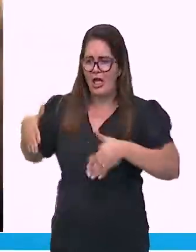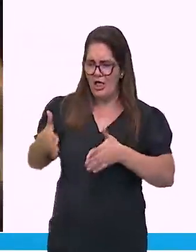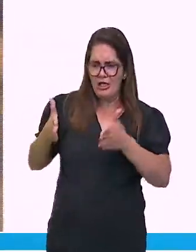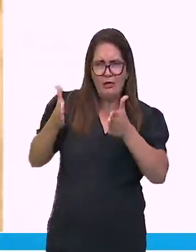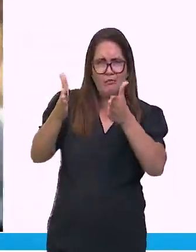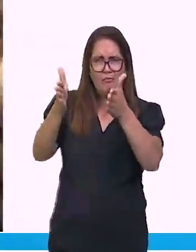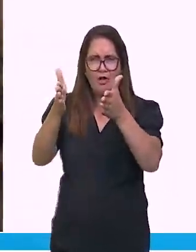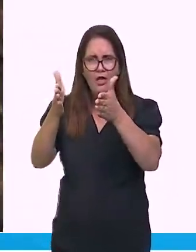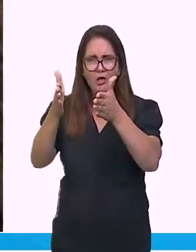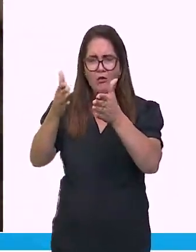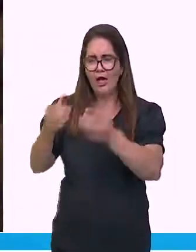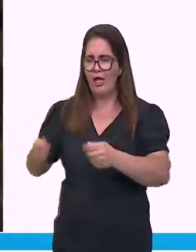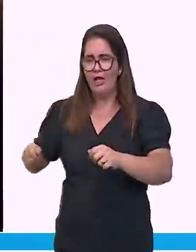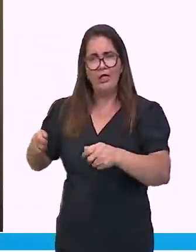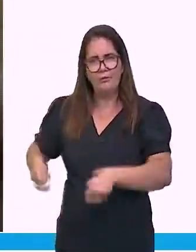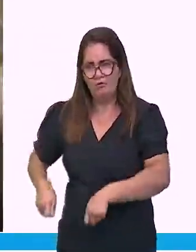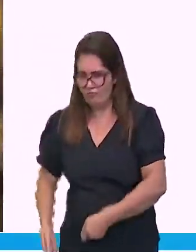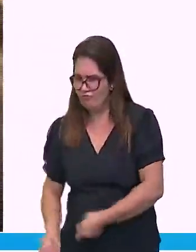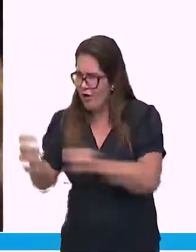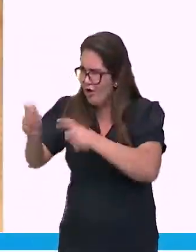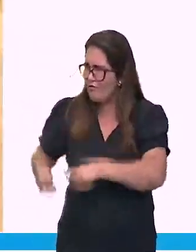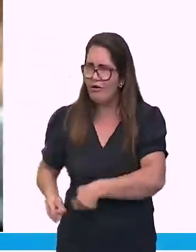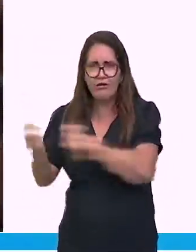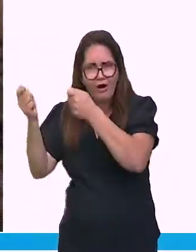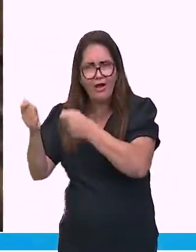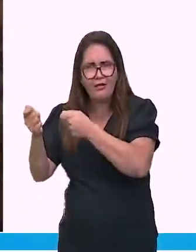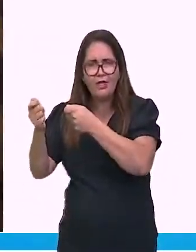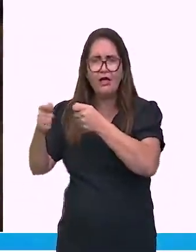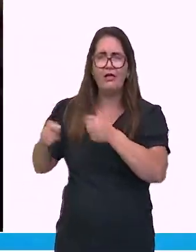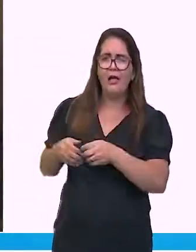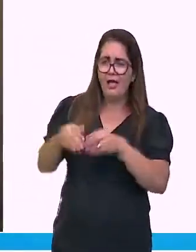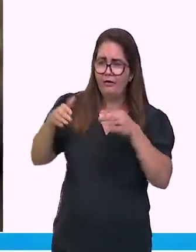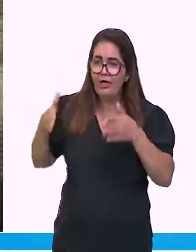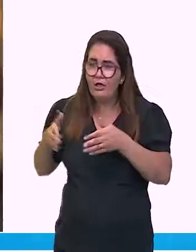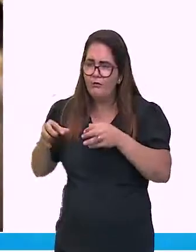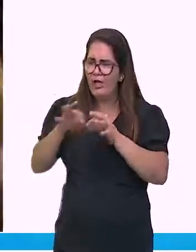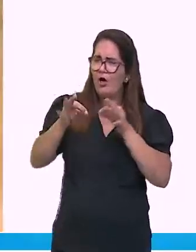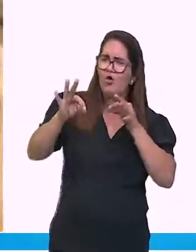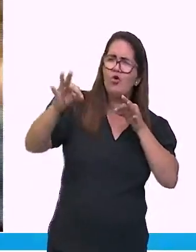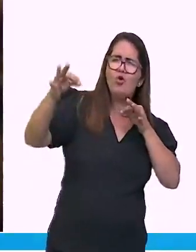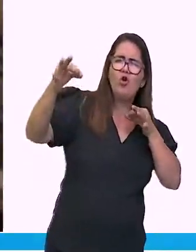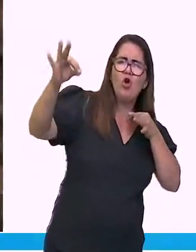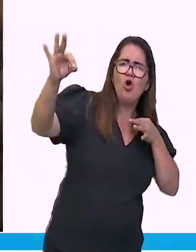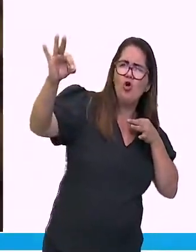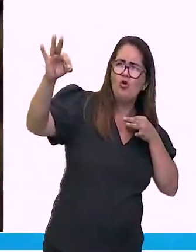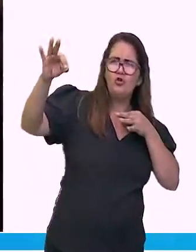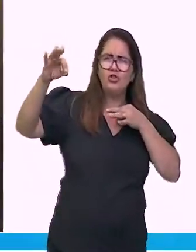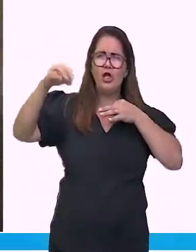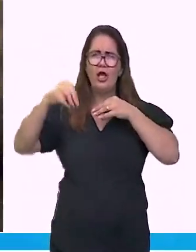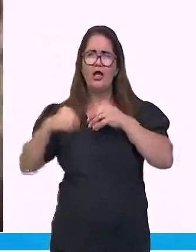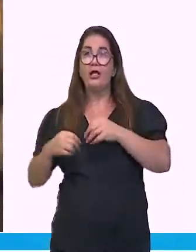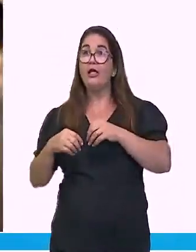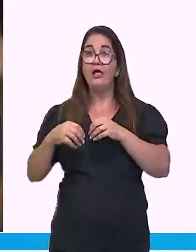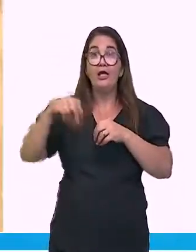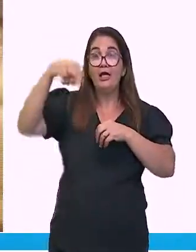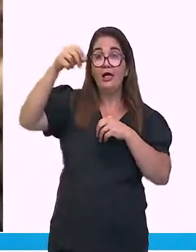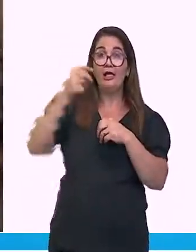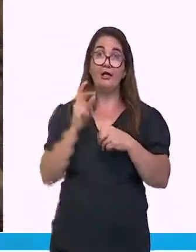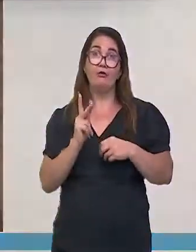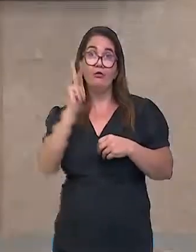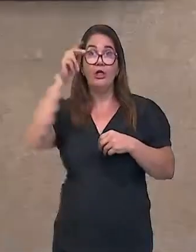essa vala, onde os soldados percorriam longas distâncias e até mesmo quilômetros para